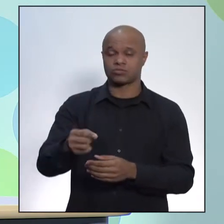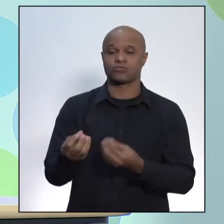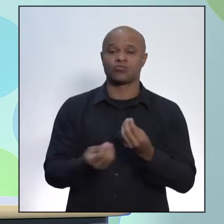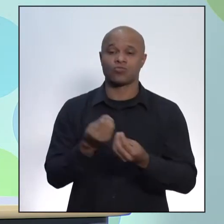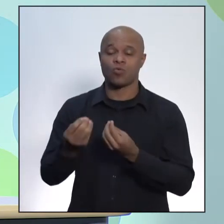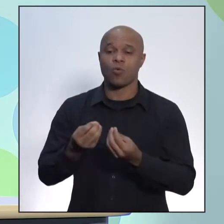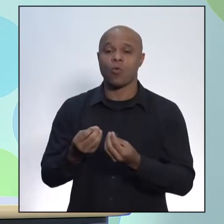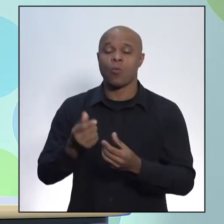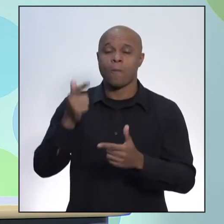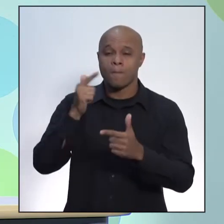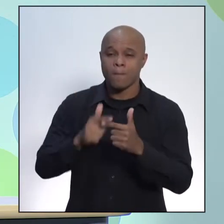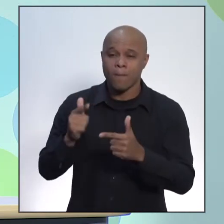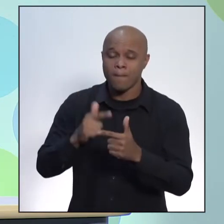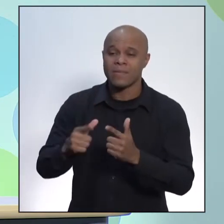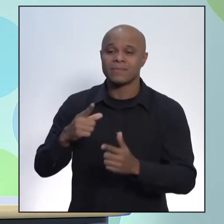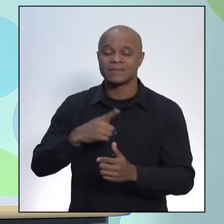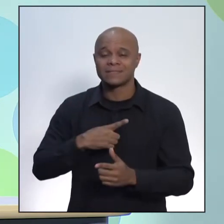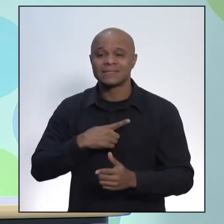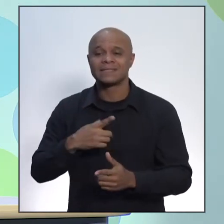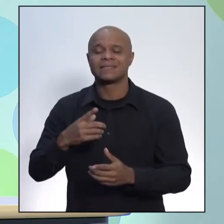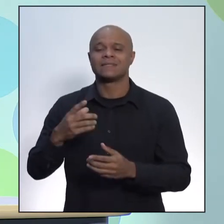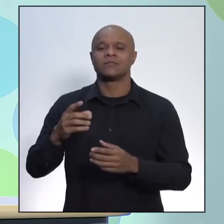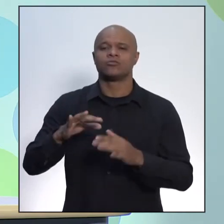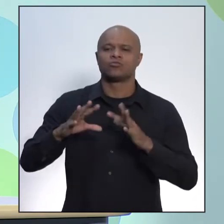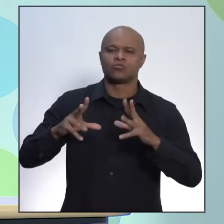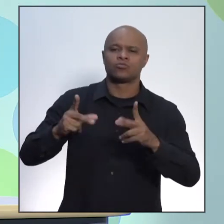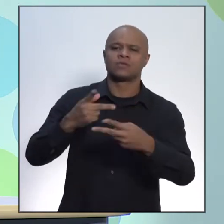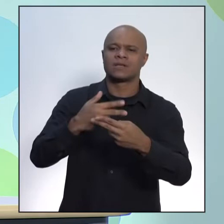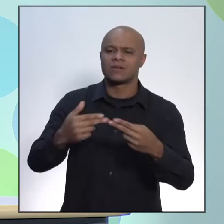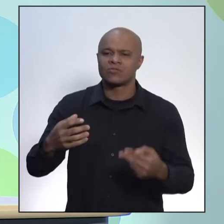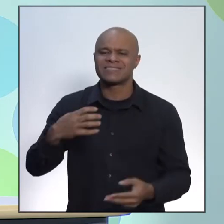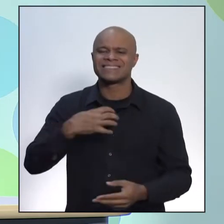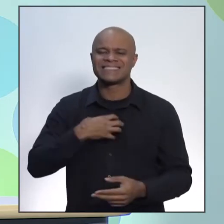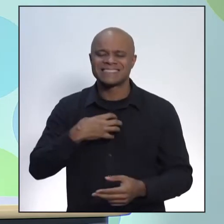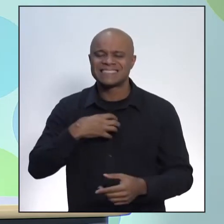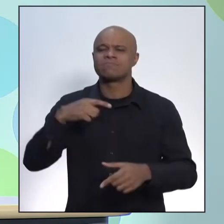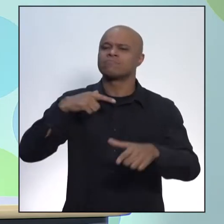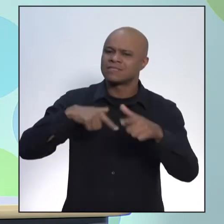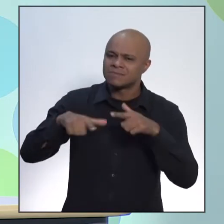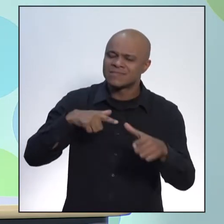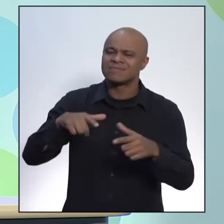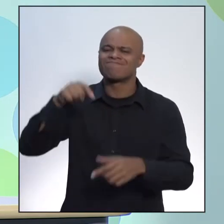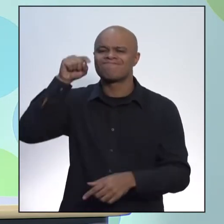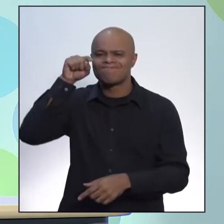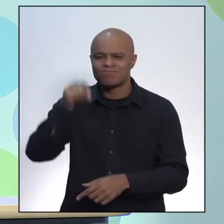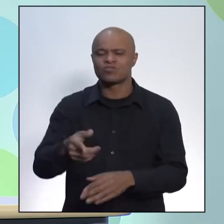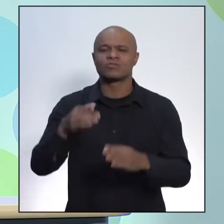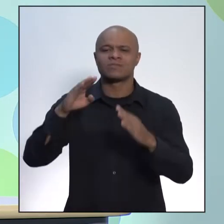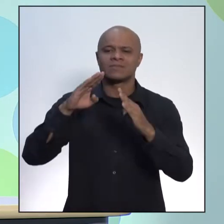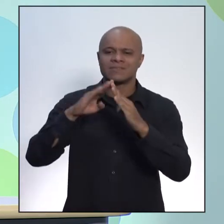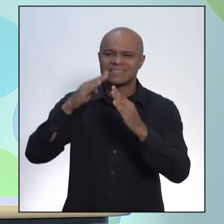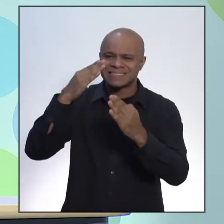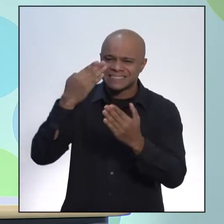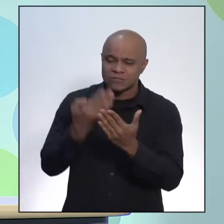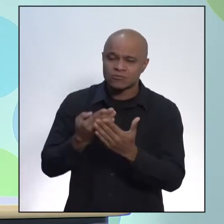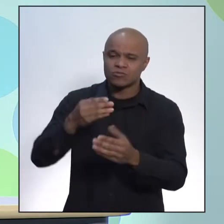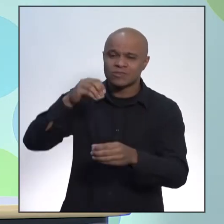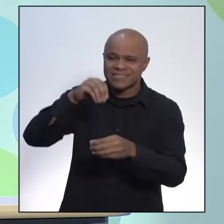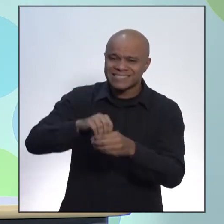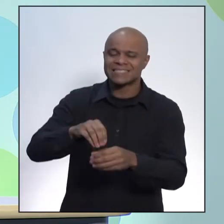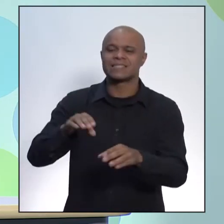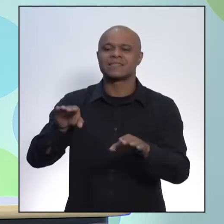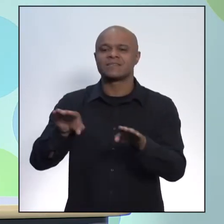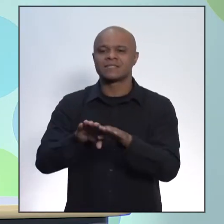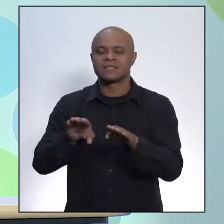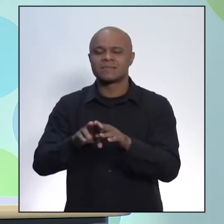do todo a sensação, o sentimento que acabou ficando. Vamos trabalhar isso também em sala de aula, questão dos valores,